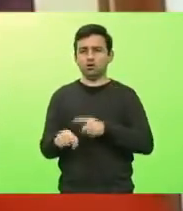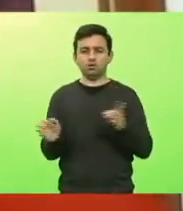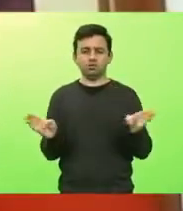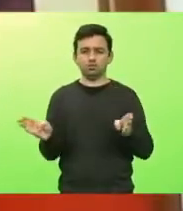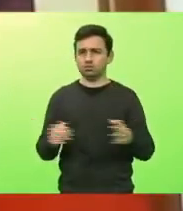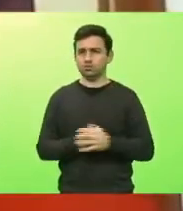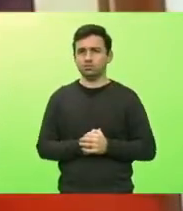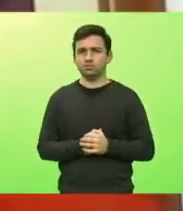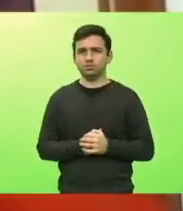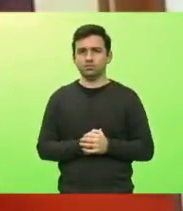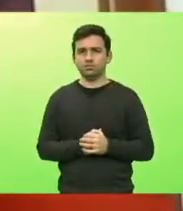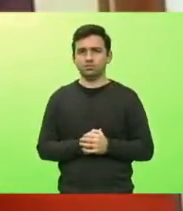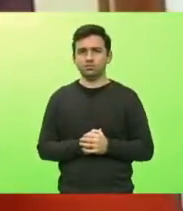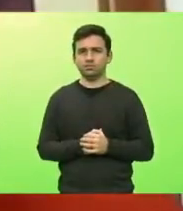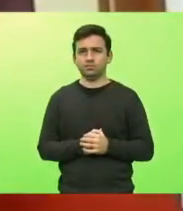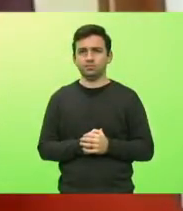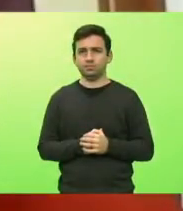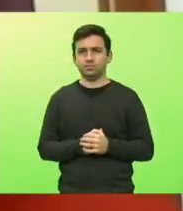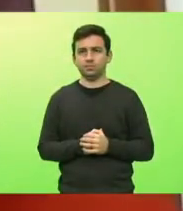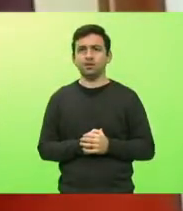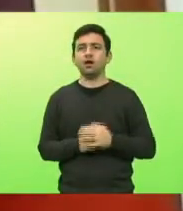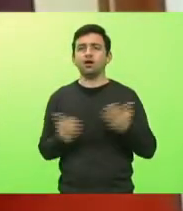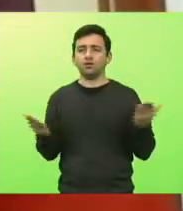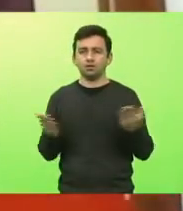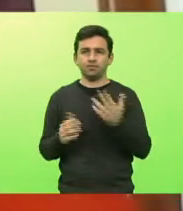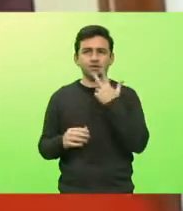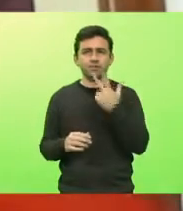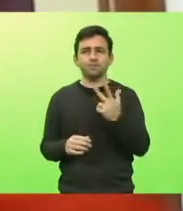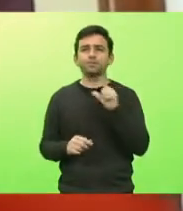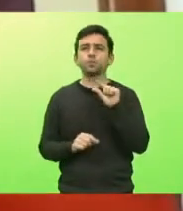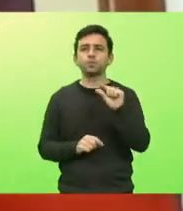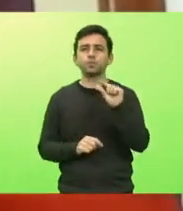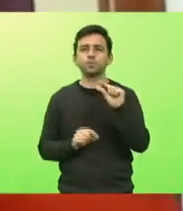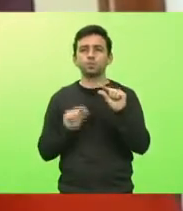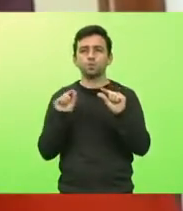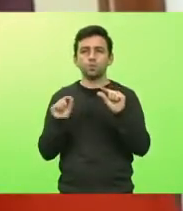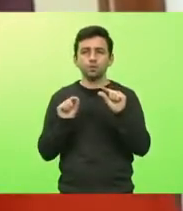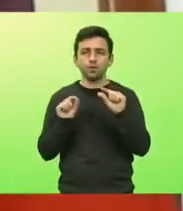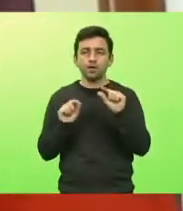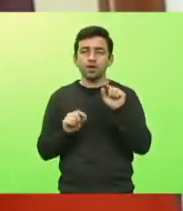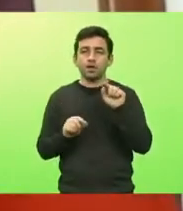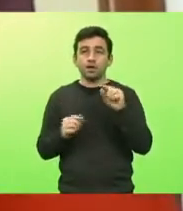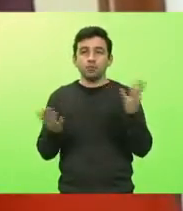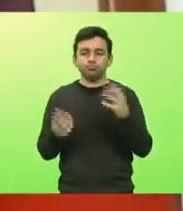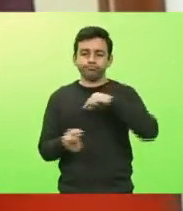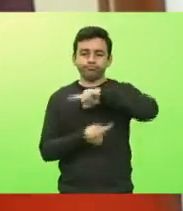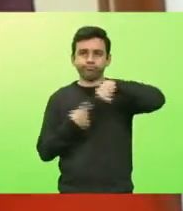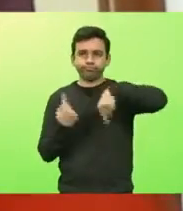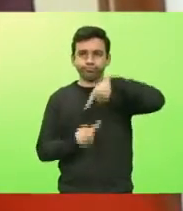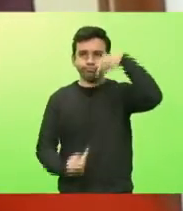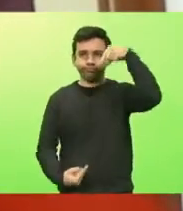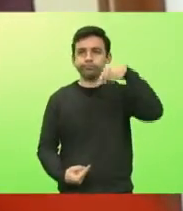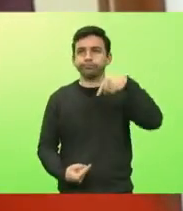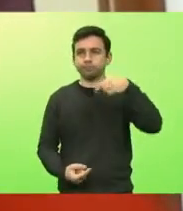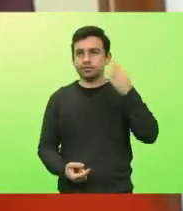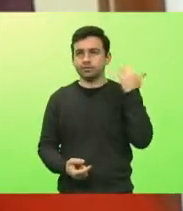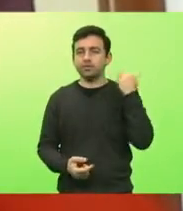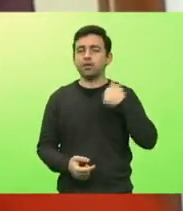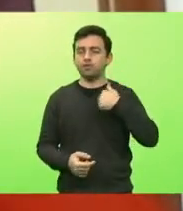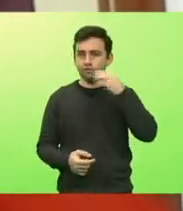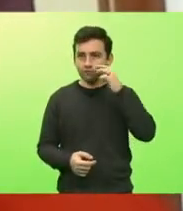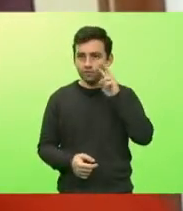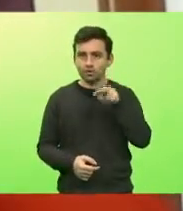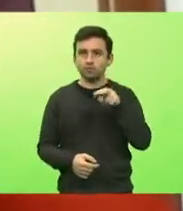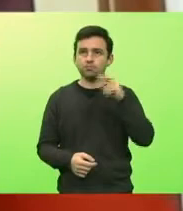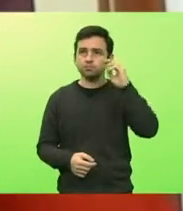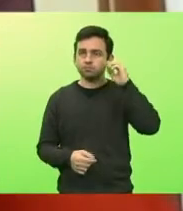importa, certo? Agora, falando um pouco sobre a questão do ciclone, vejo com muita preocupação a resposta